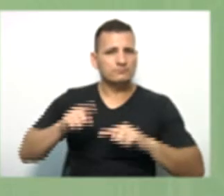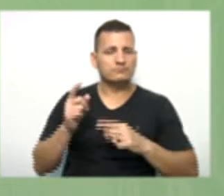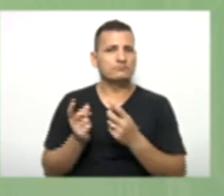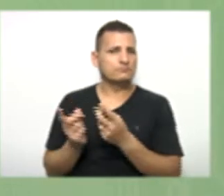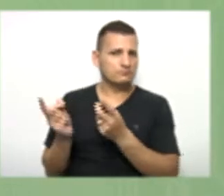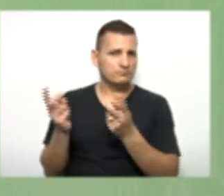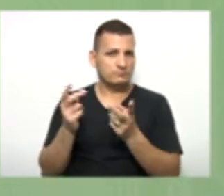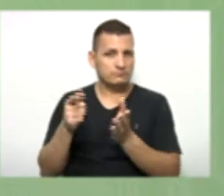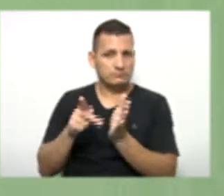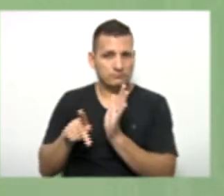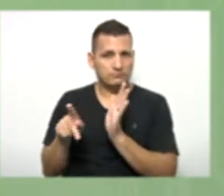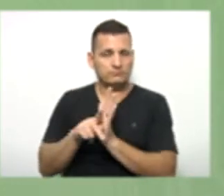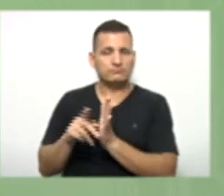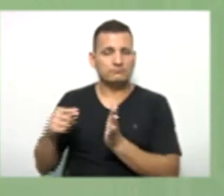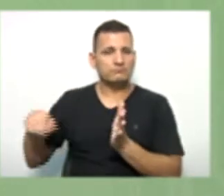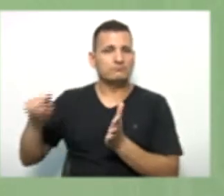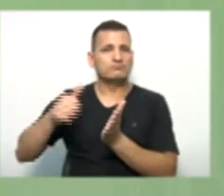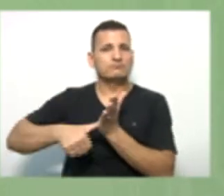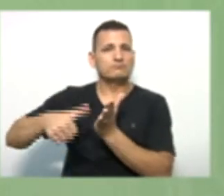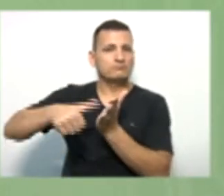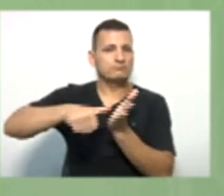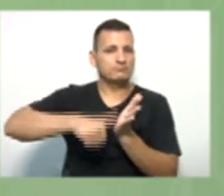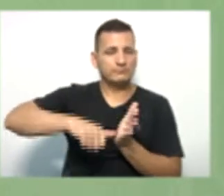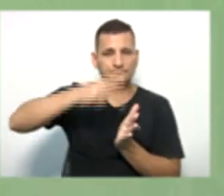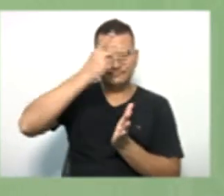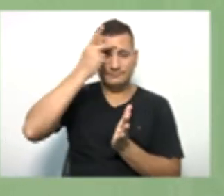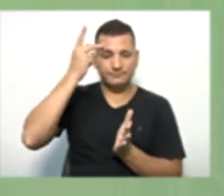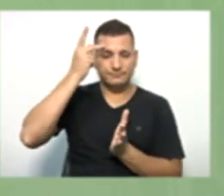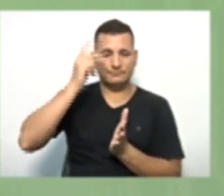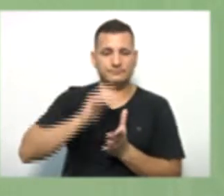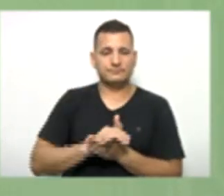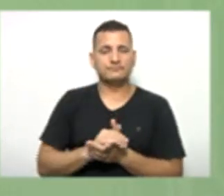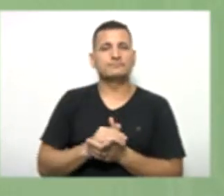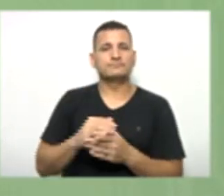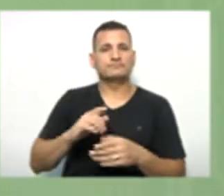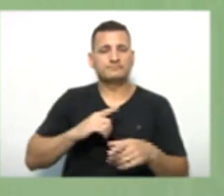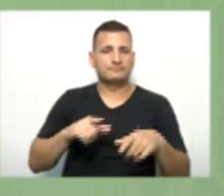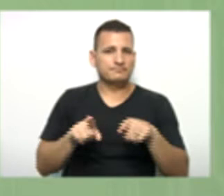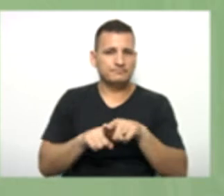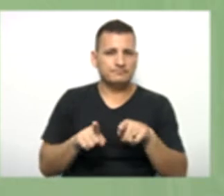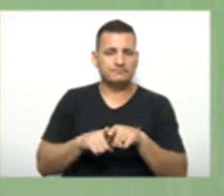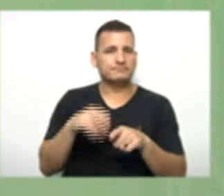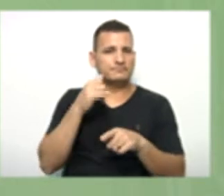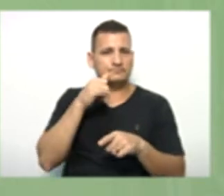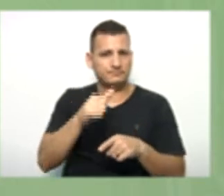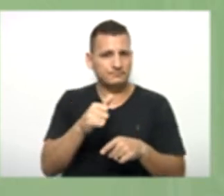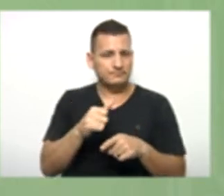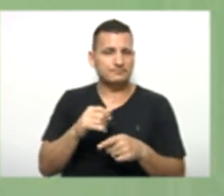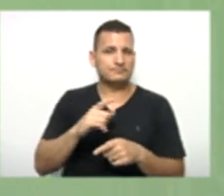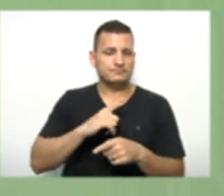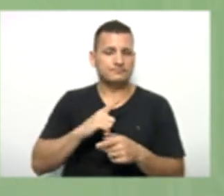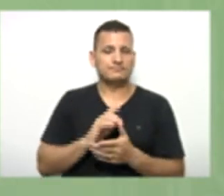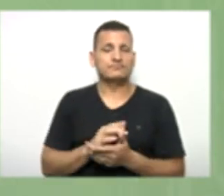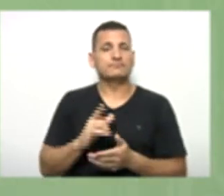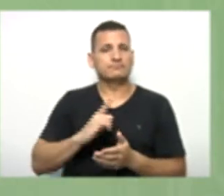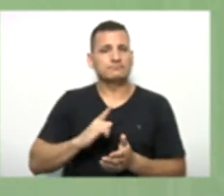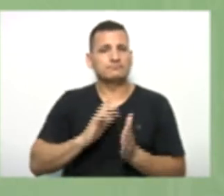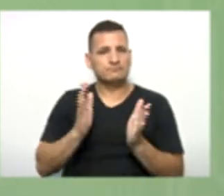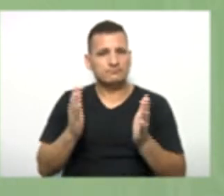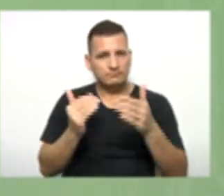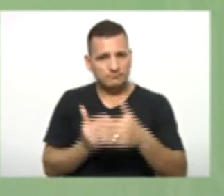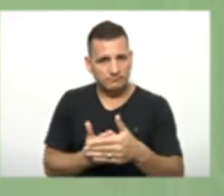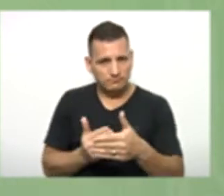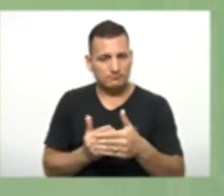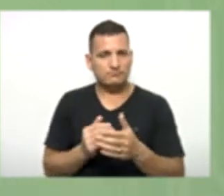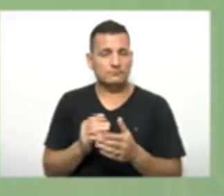atividades dos cooperados, né, eu tenho também a energia elétrica, eu tenho a embalagem, e tudo isso